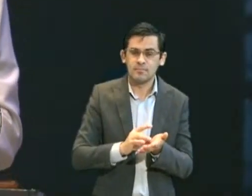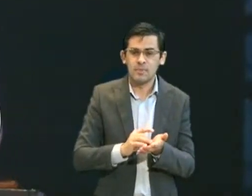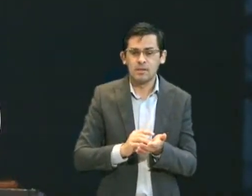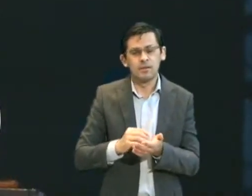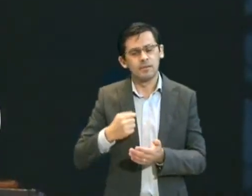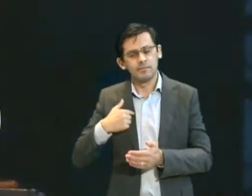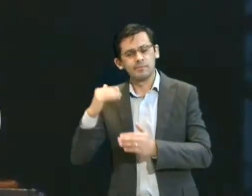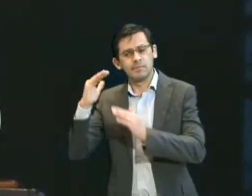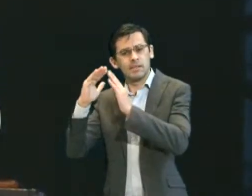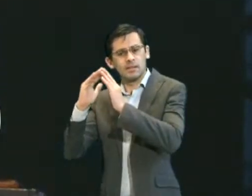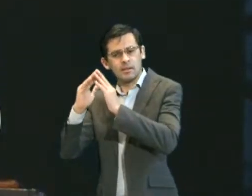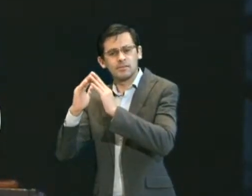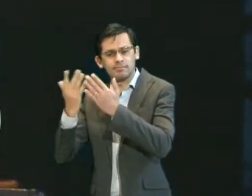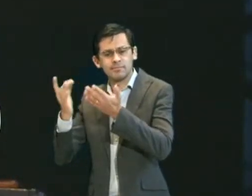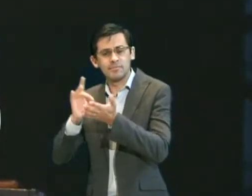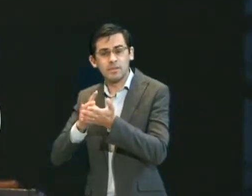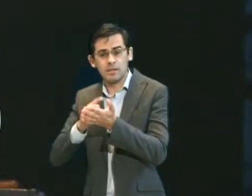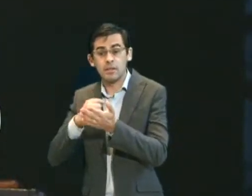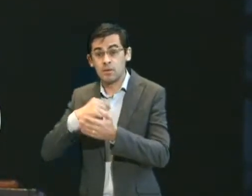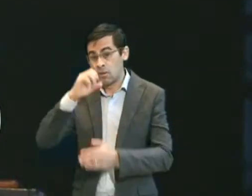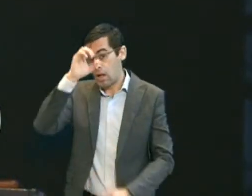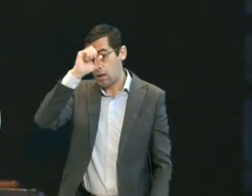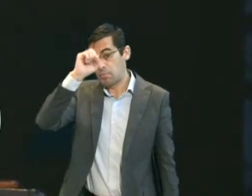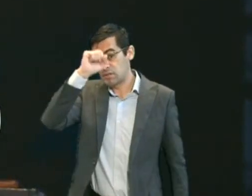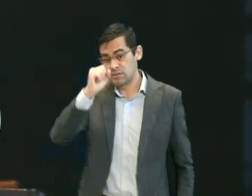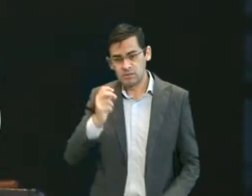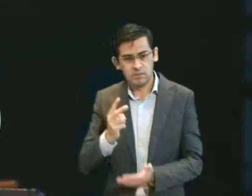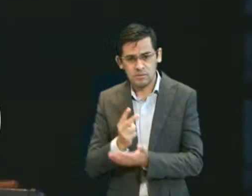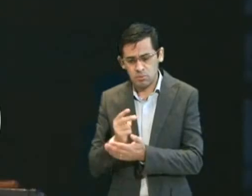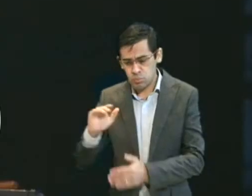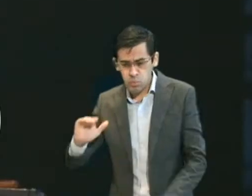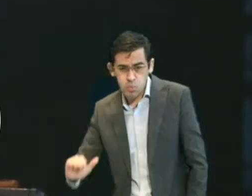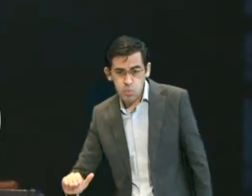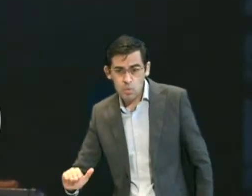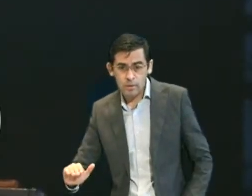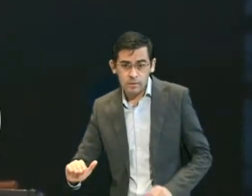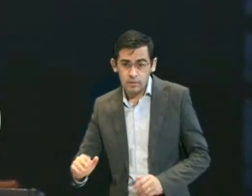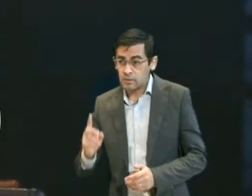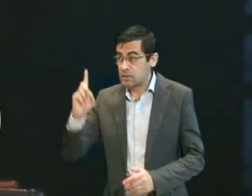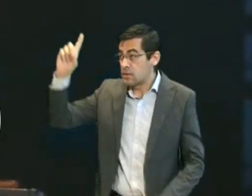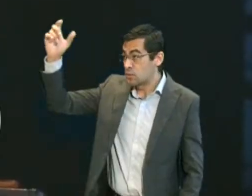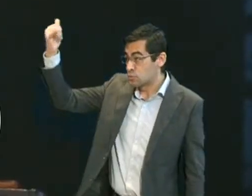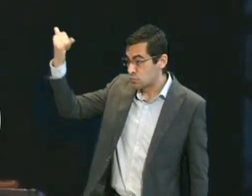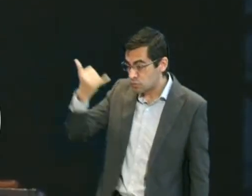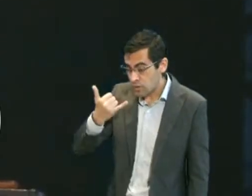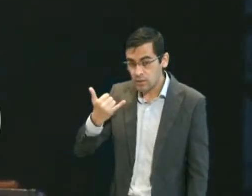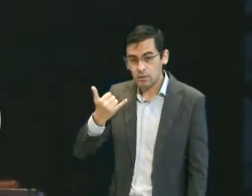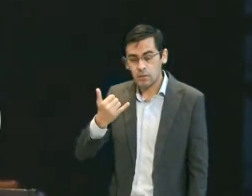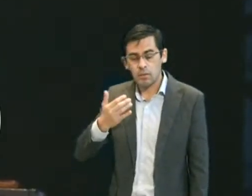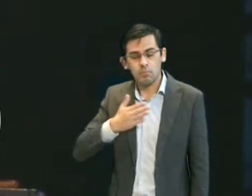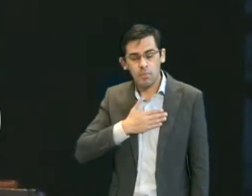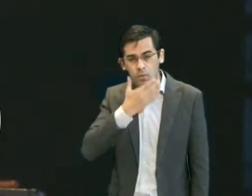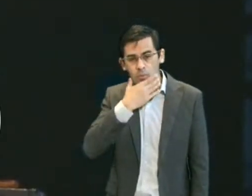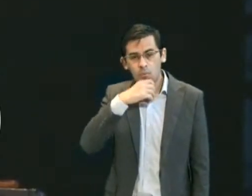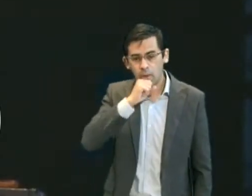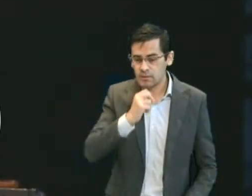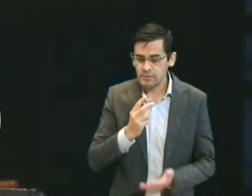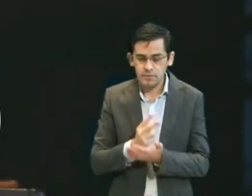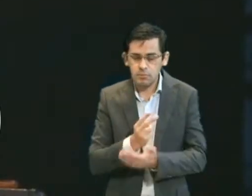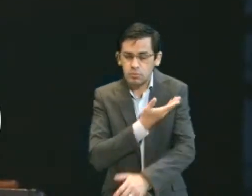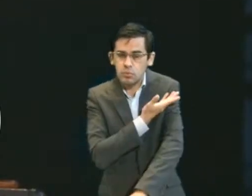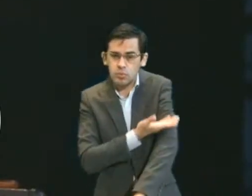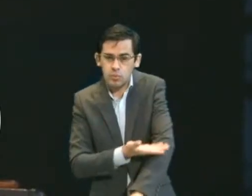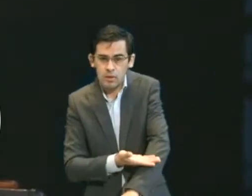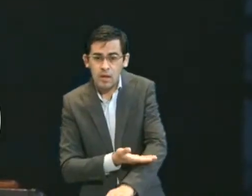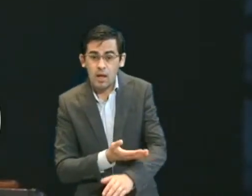casa foi tão interessante porque eu aprendi desde pequenininho que Deus fala. Meu pai tinha um costume interessante, quando eu